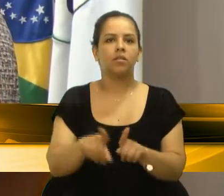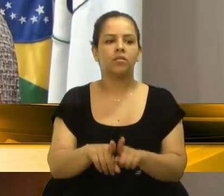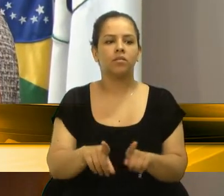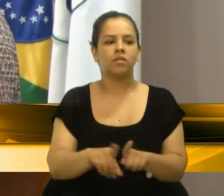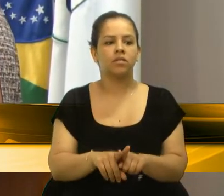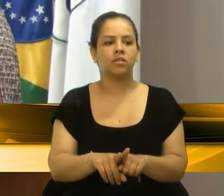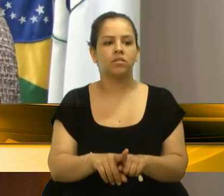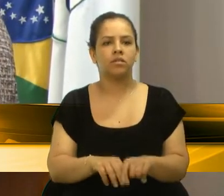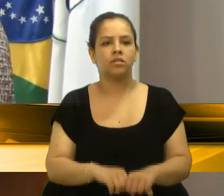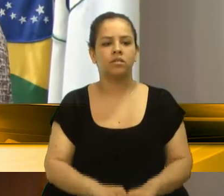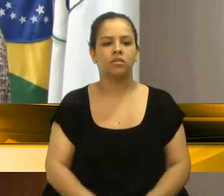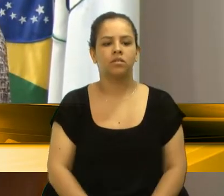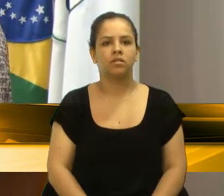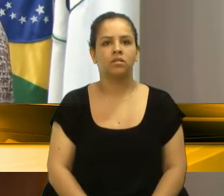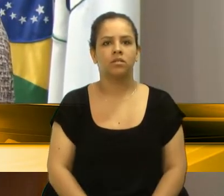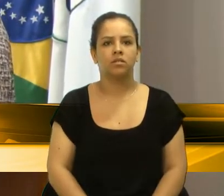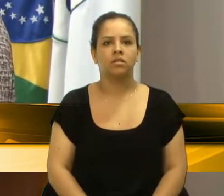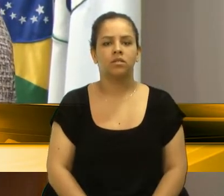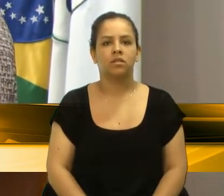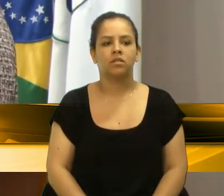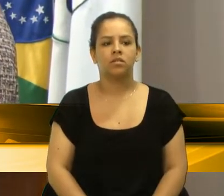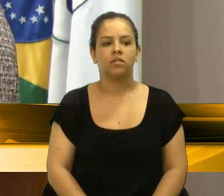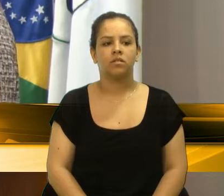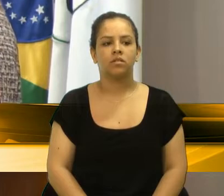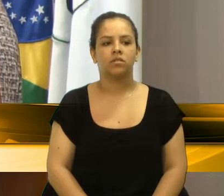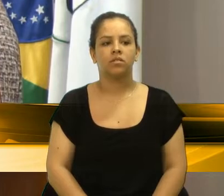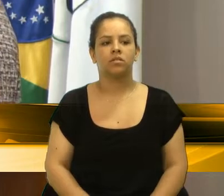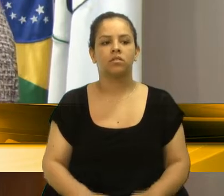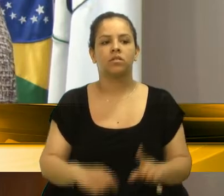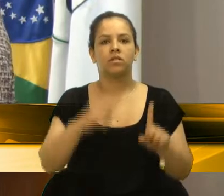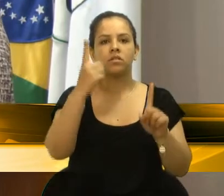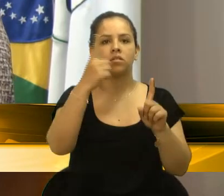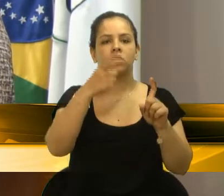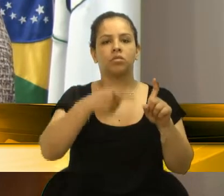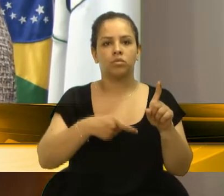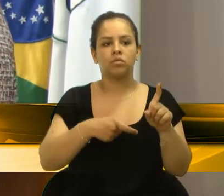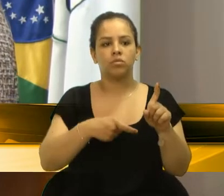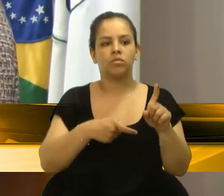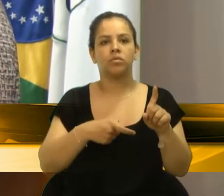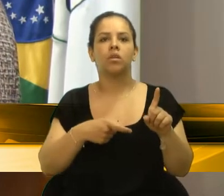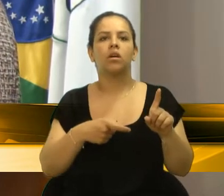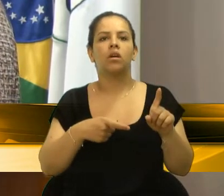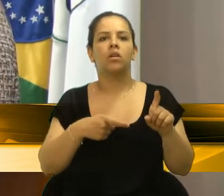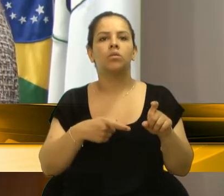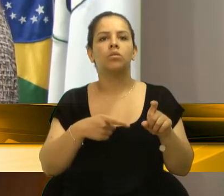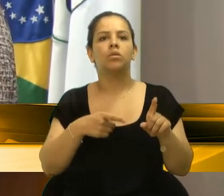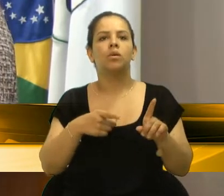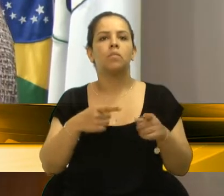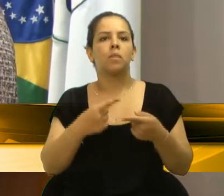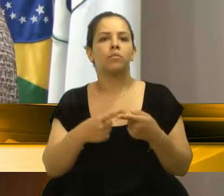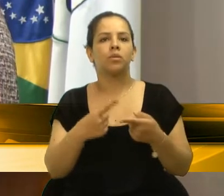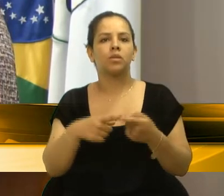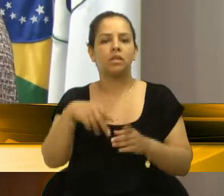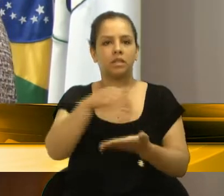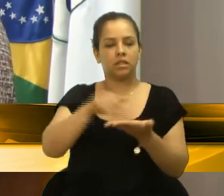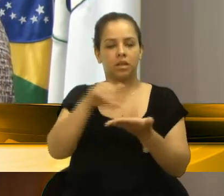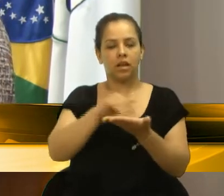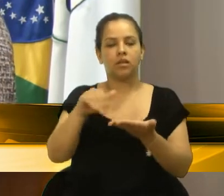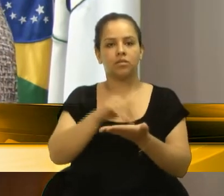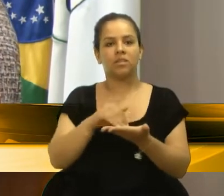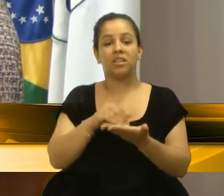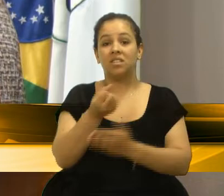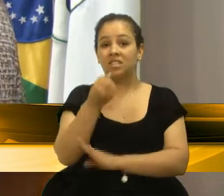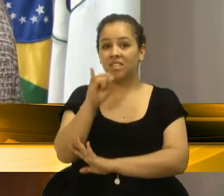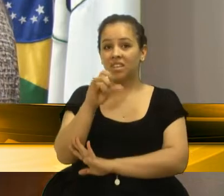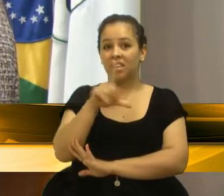secretário municipal de saúde, Júlio César Freitas da Rosa. Ora, se tivesse prestado atenção,